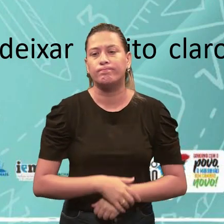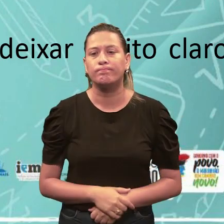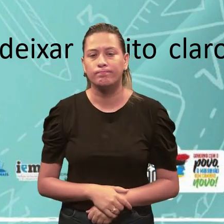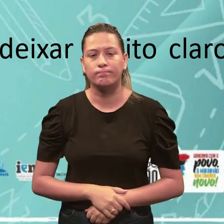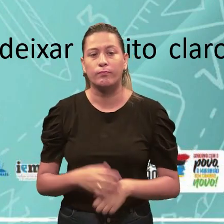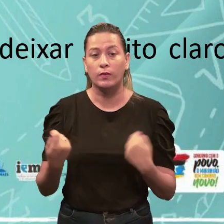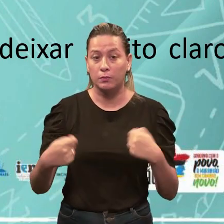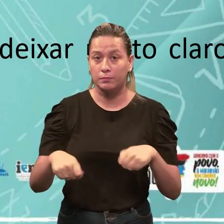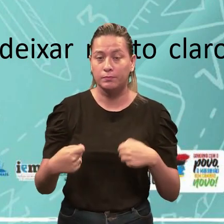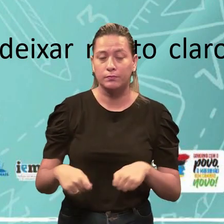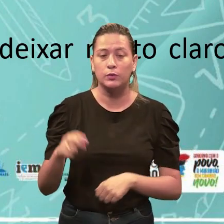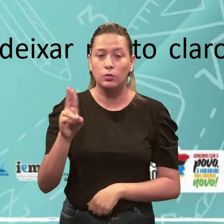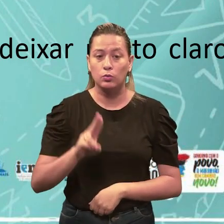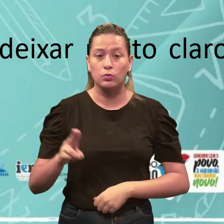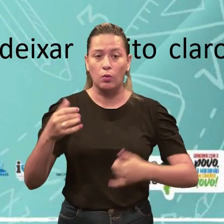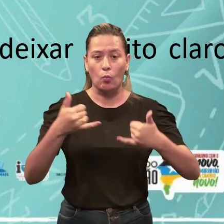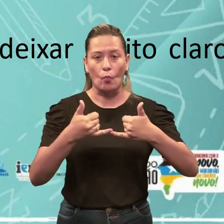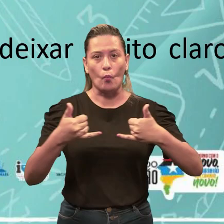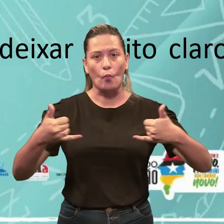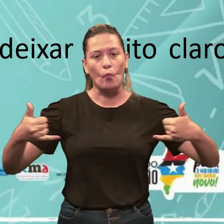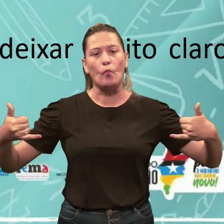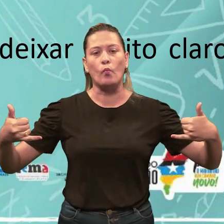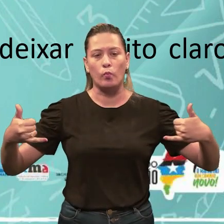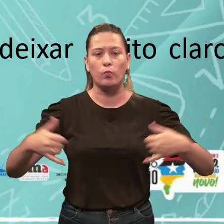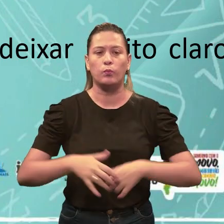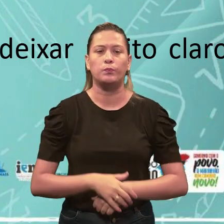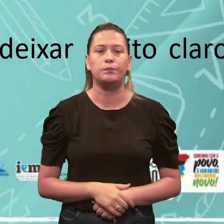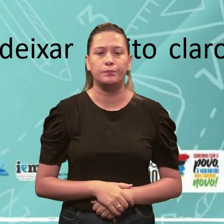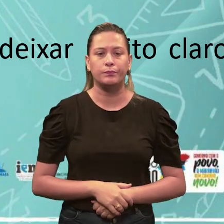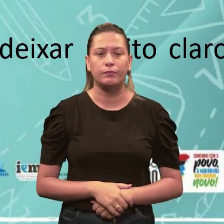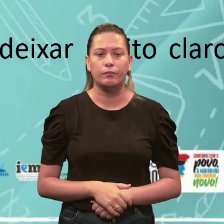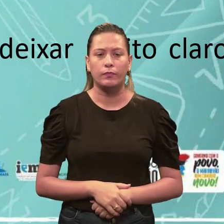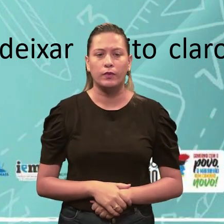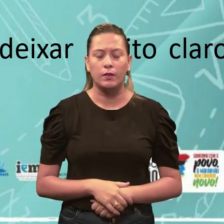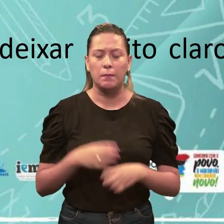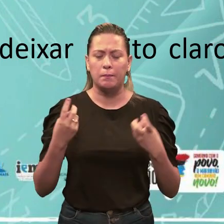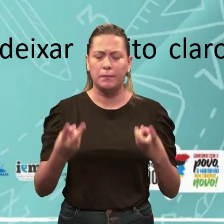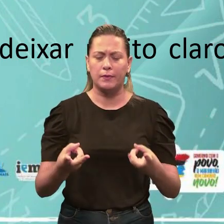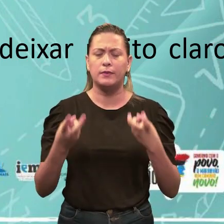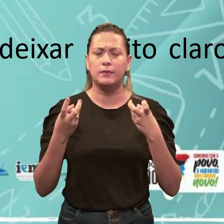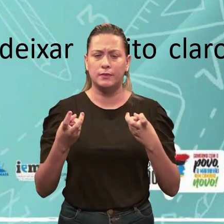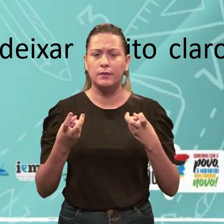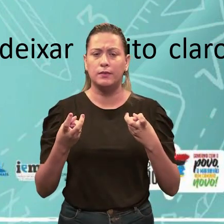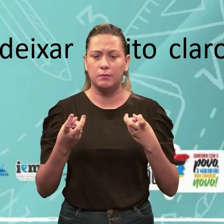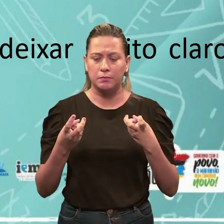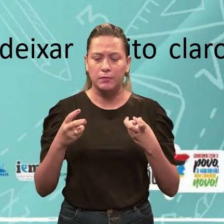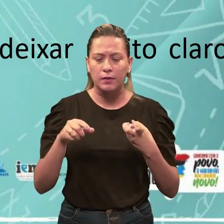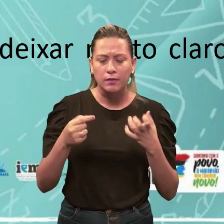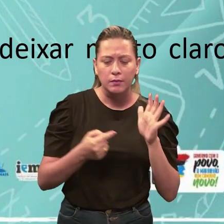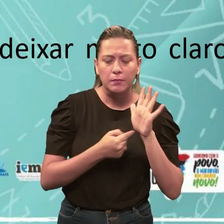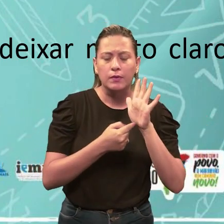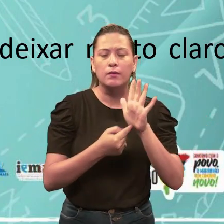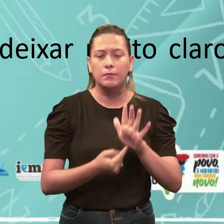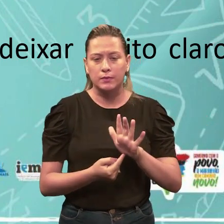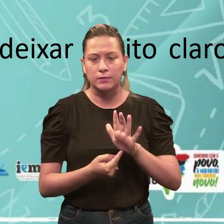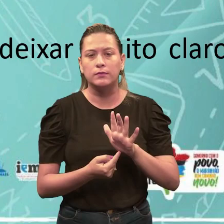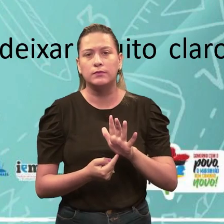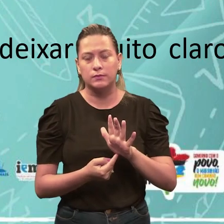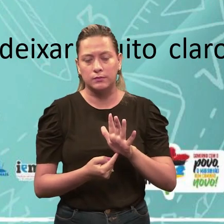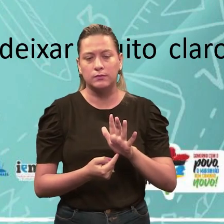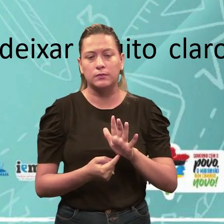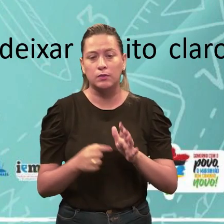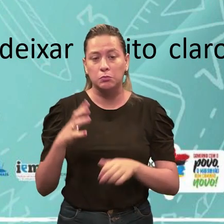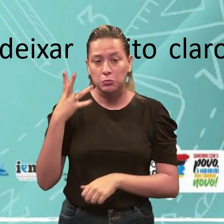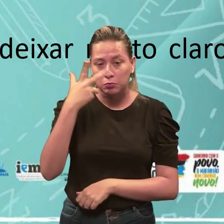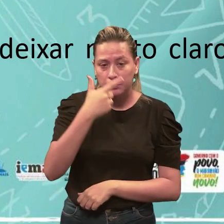os dispositivos indispensáveis. Usar linhas retas, preocupar-se com a estética, né, que é a aparência